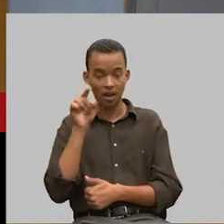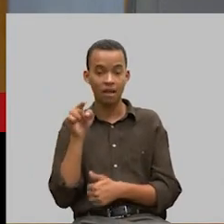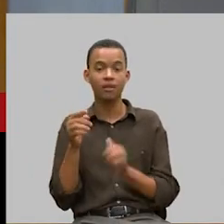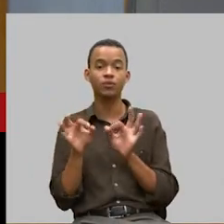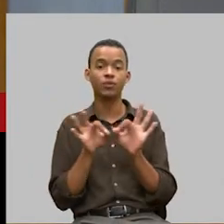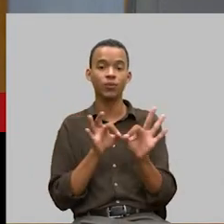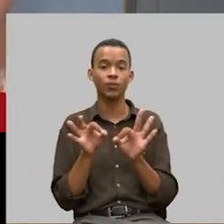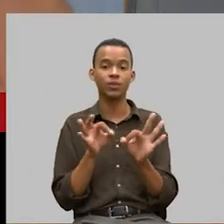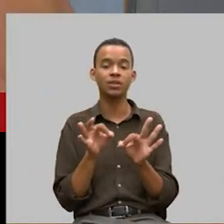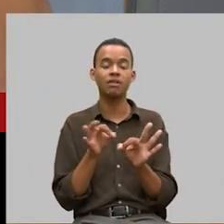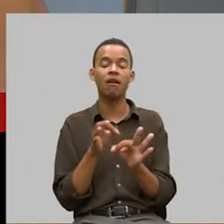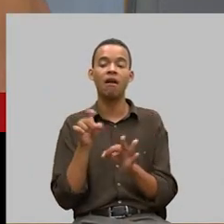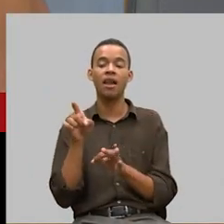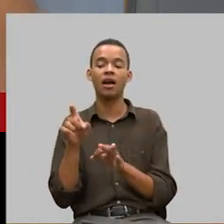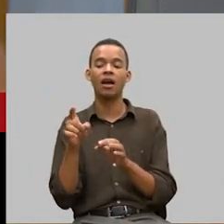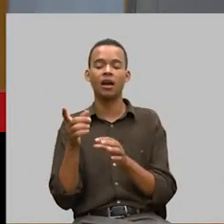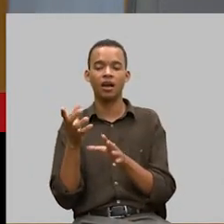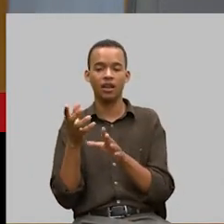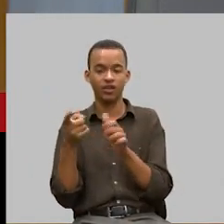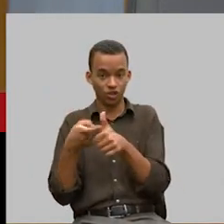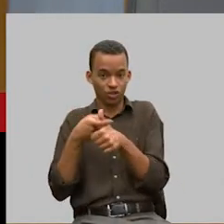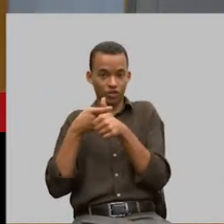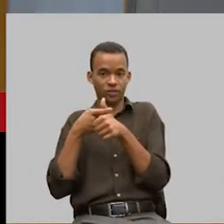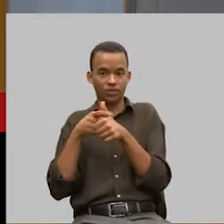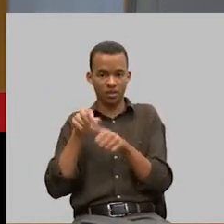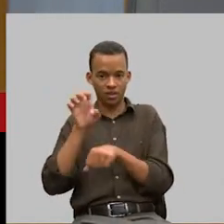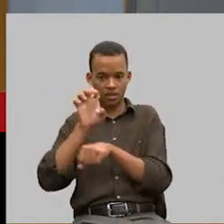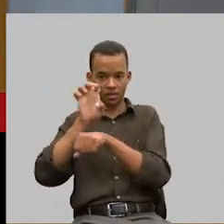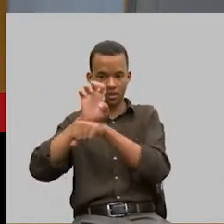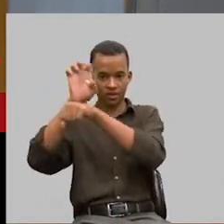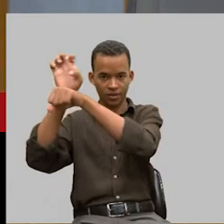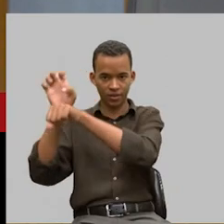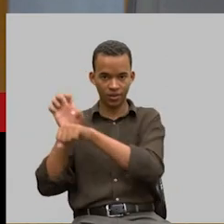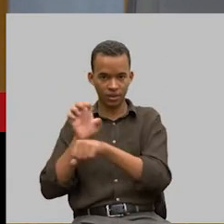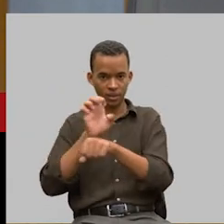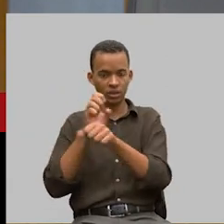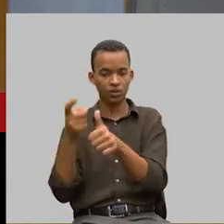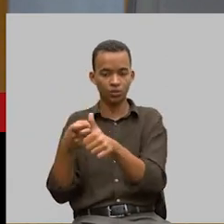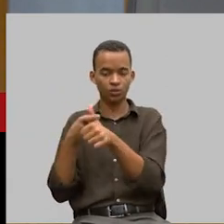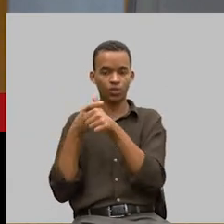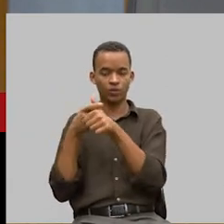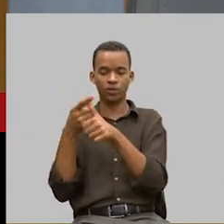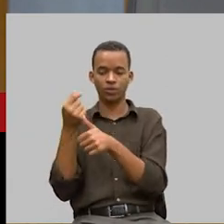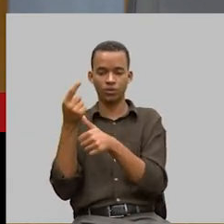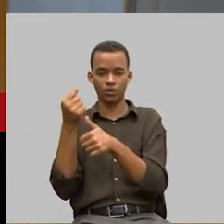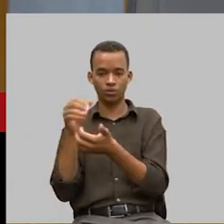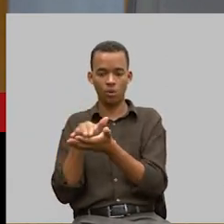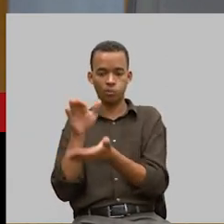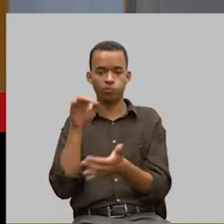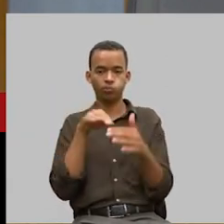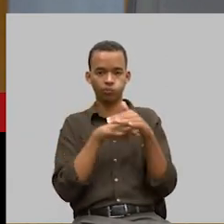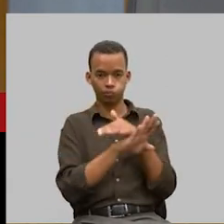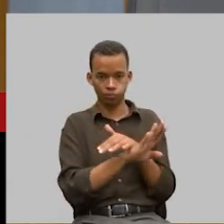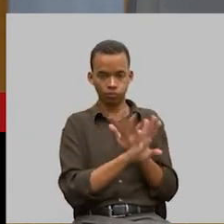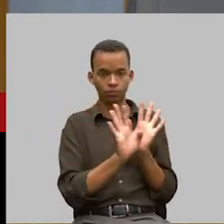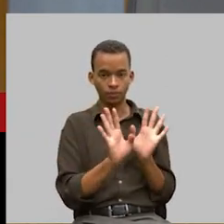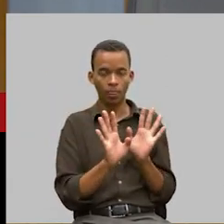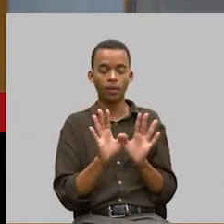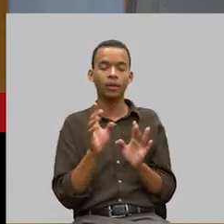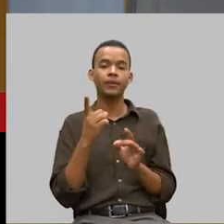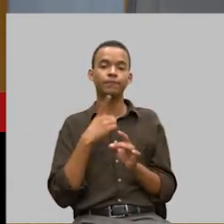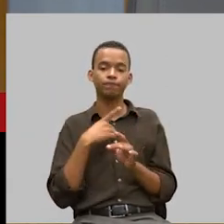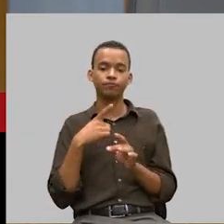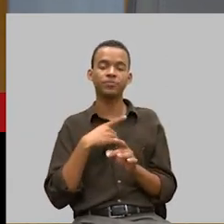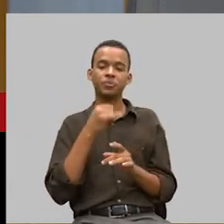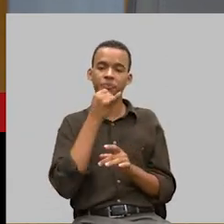essa resolução de dívida dos Estados é o congelamento de investimentos o congelamento